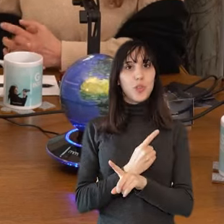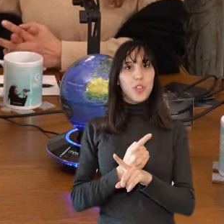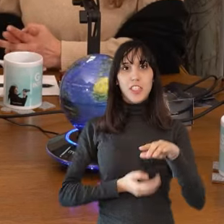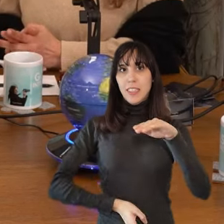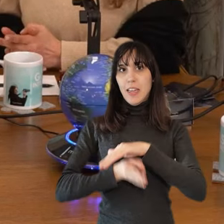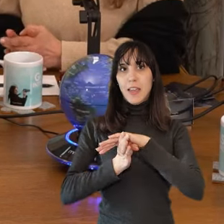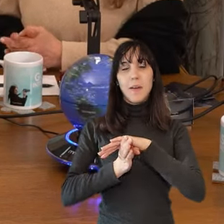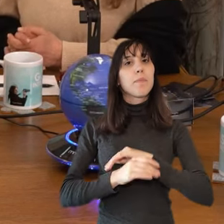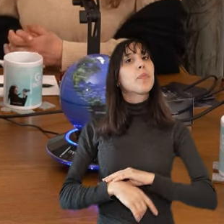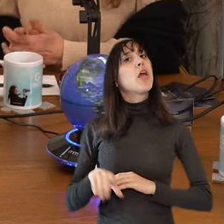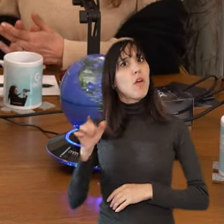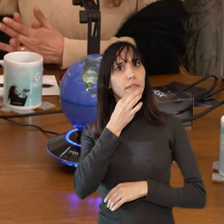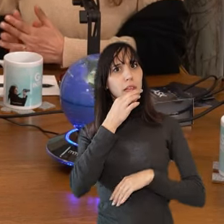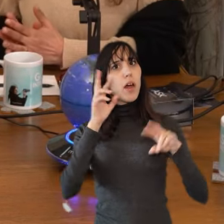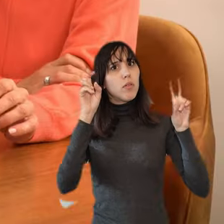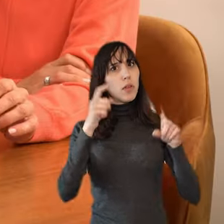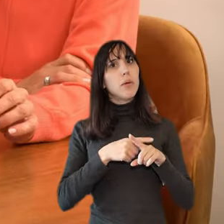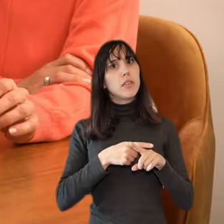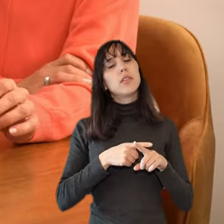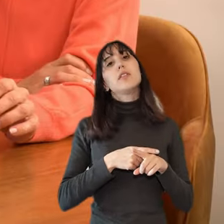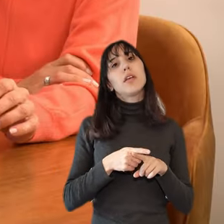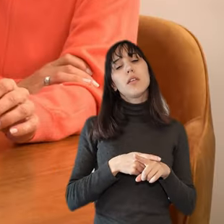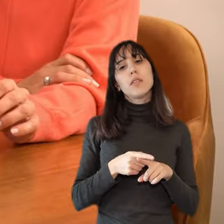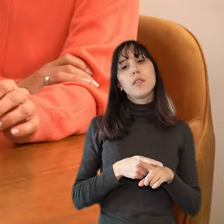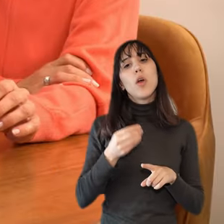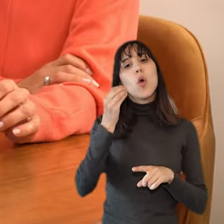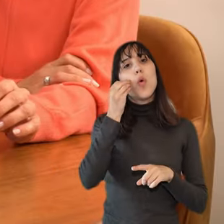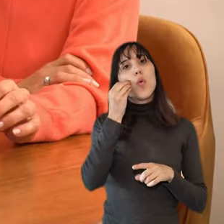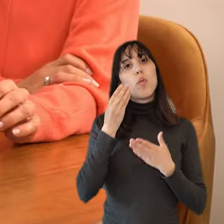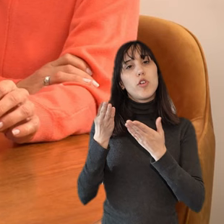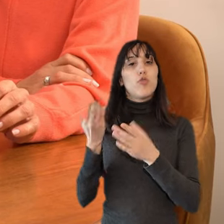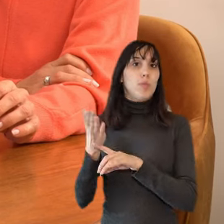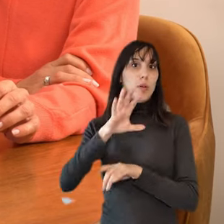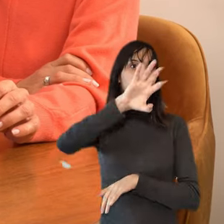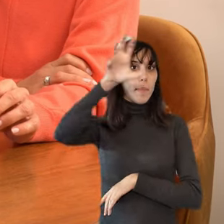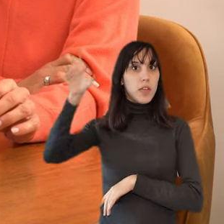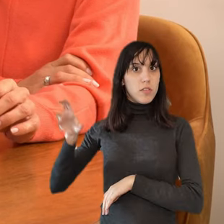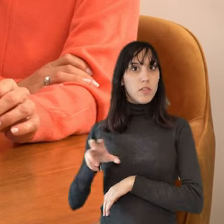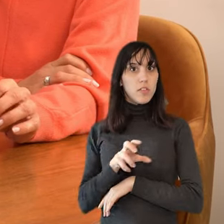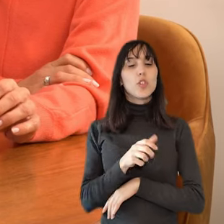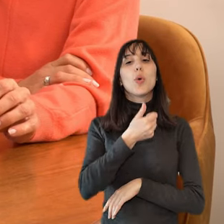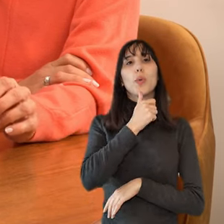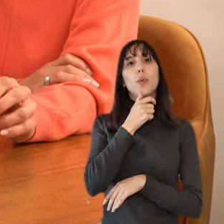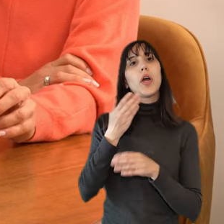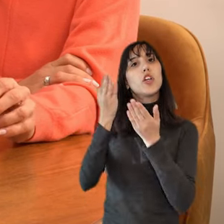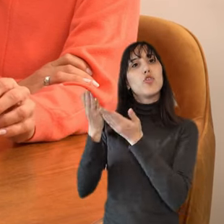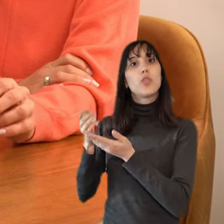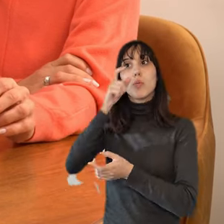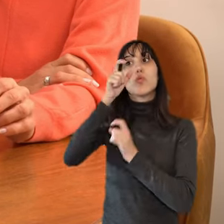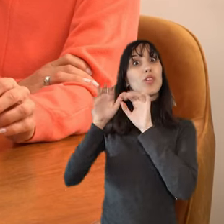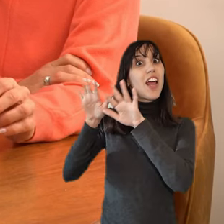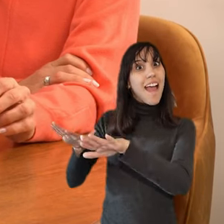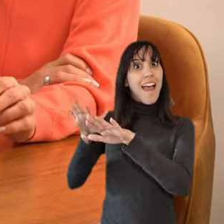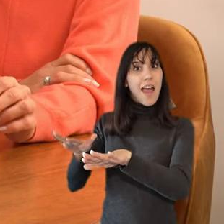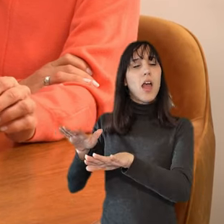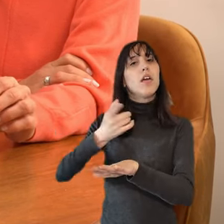tocar num assunto muito interessante que que é como ajudar por exemplo esses países não é a poder os que estão porque nós